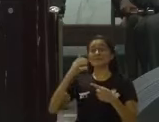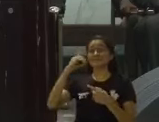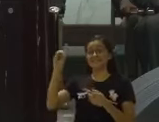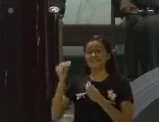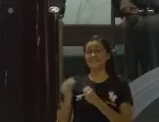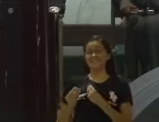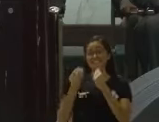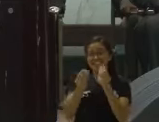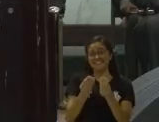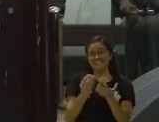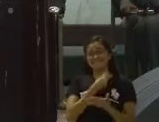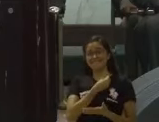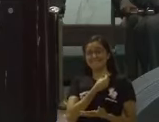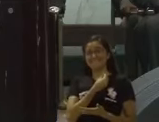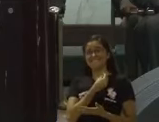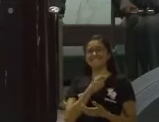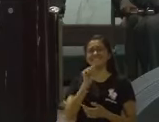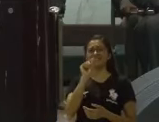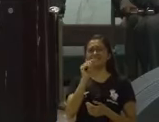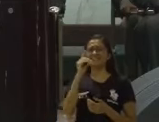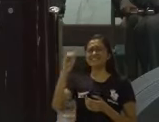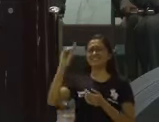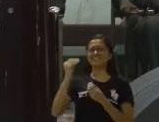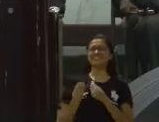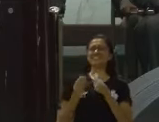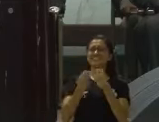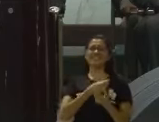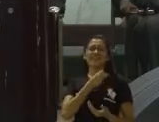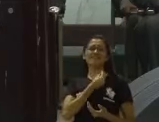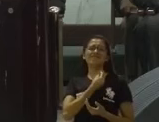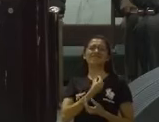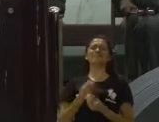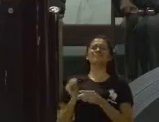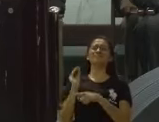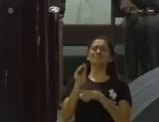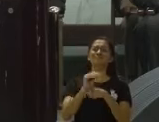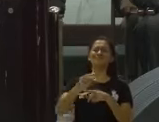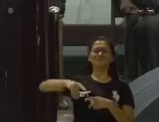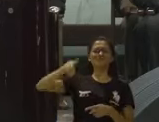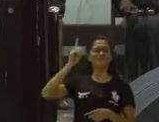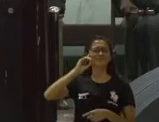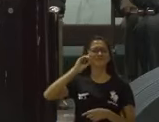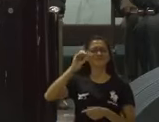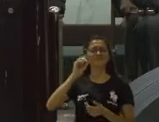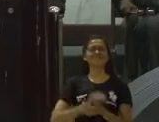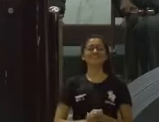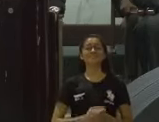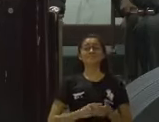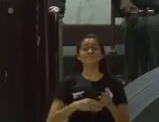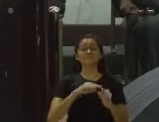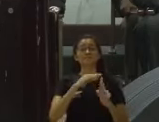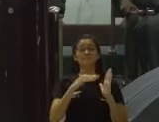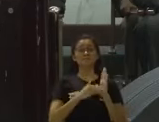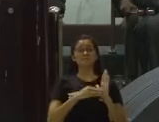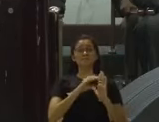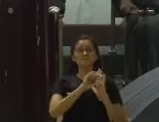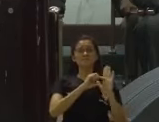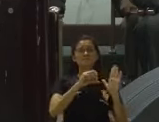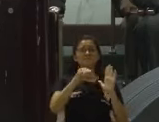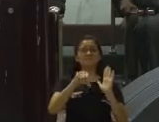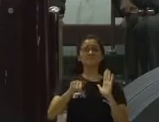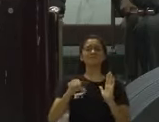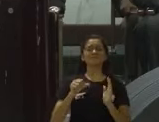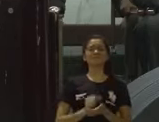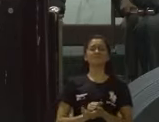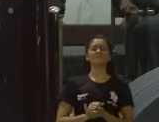que te mantém de pé, o que te sustenta diariamente. E chega no versículo 9, o Senhor